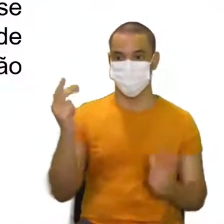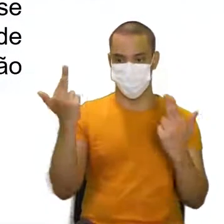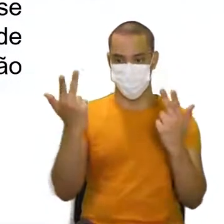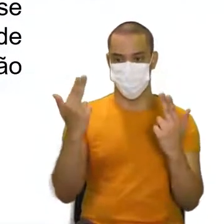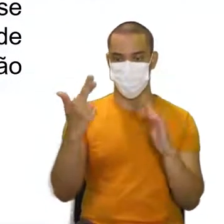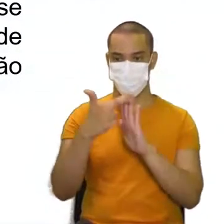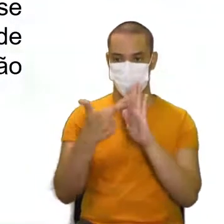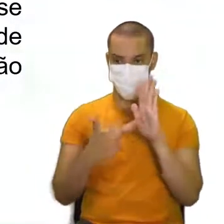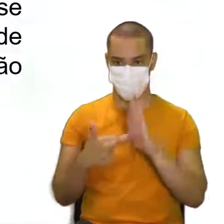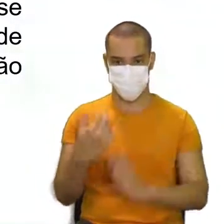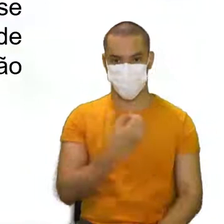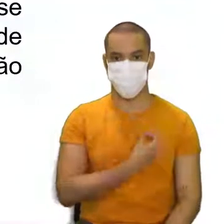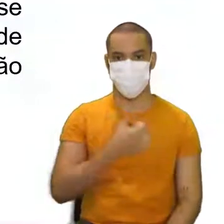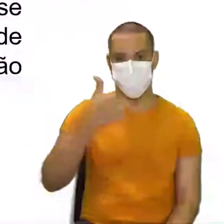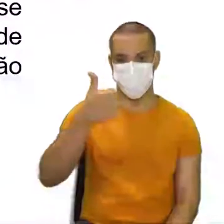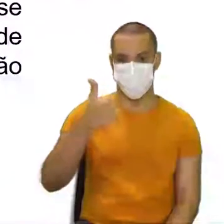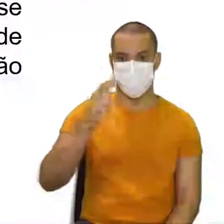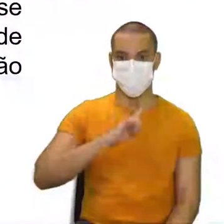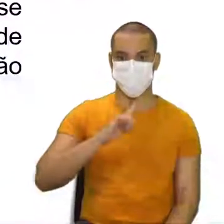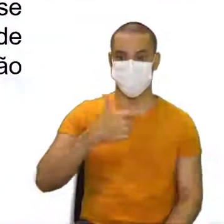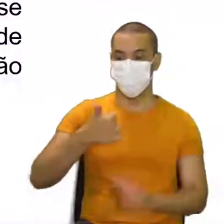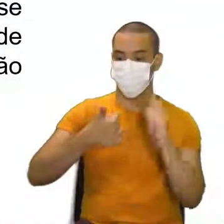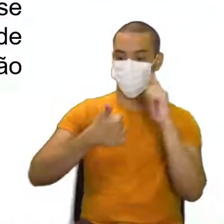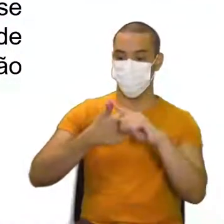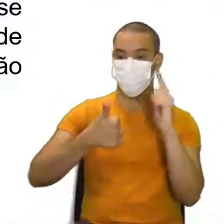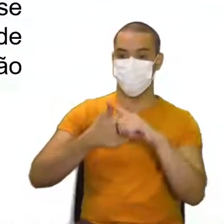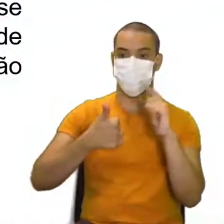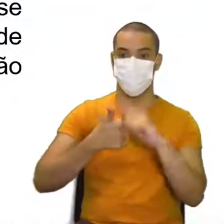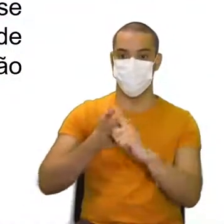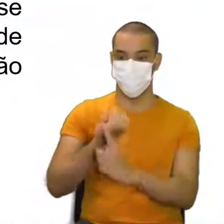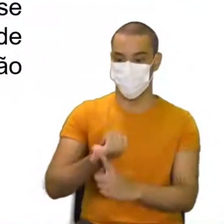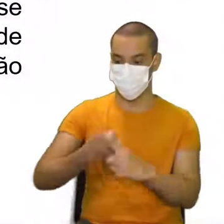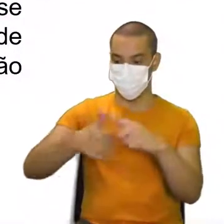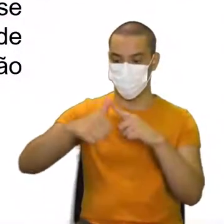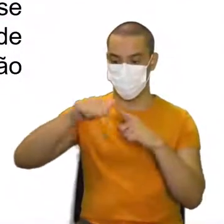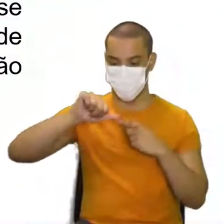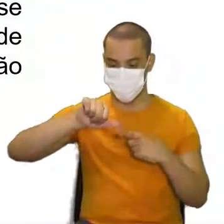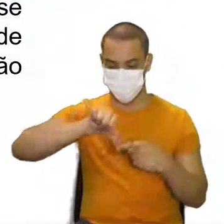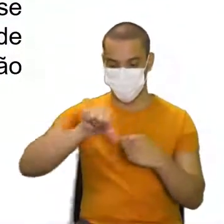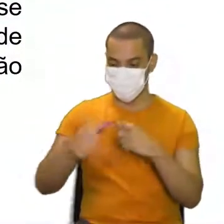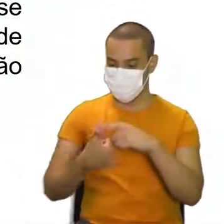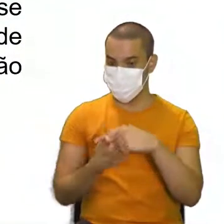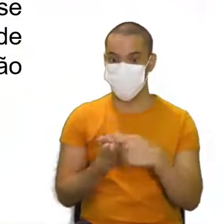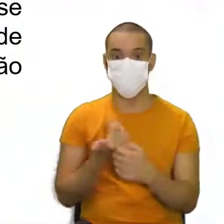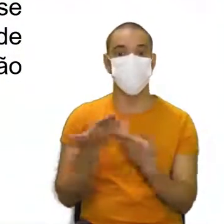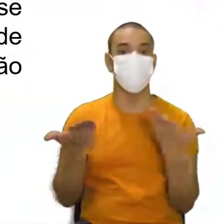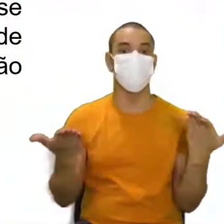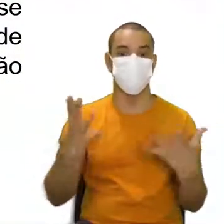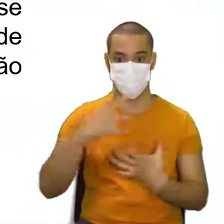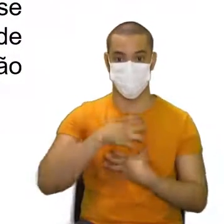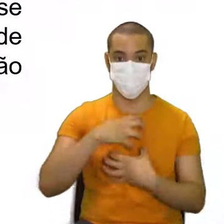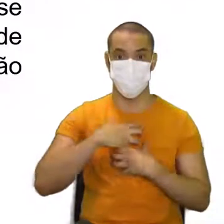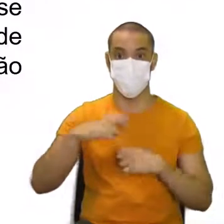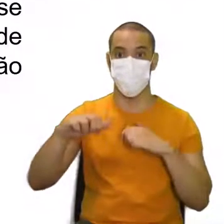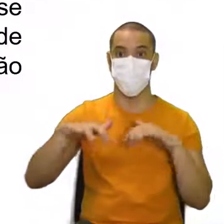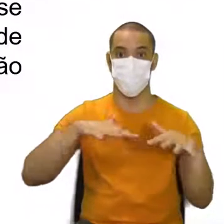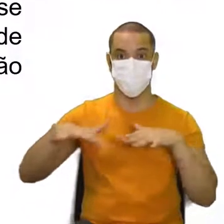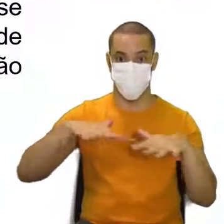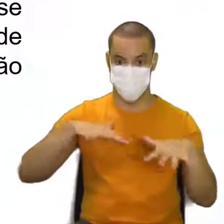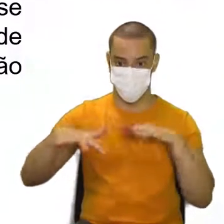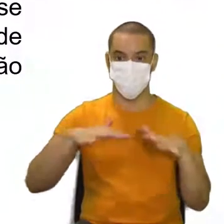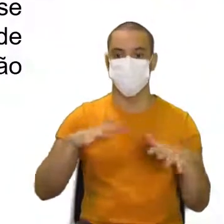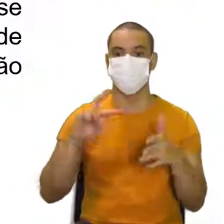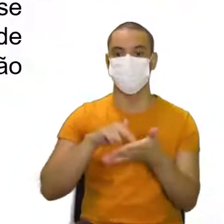um a ponte o Polegar na direção e sentido em que a carga está se movendo